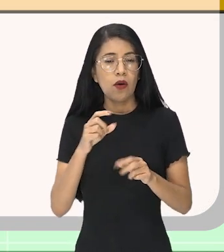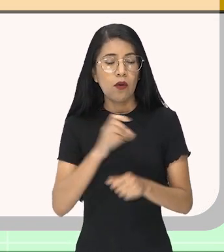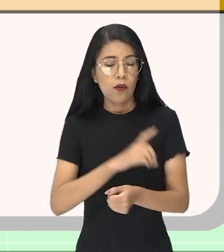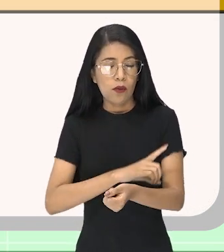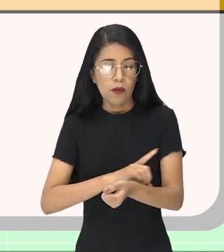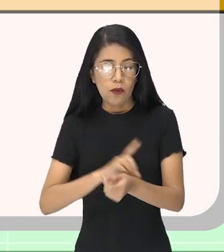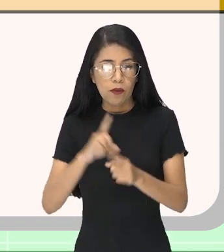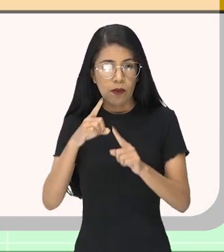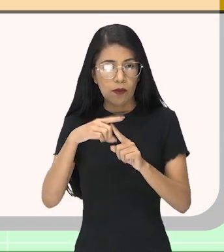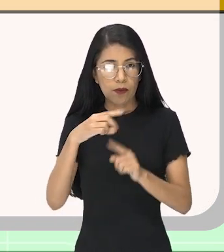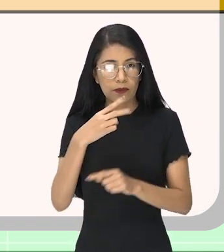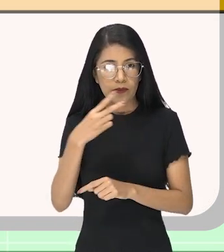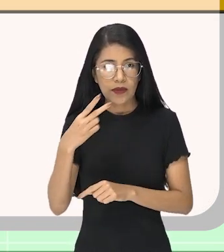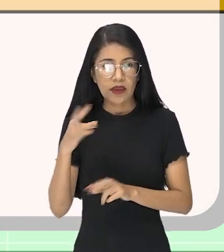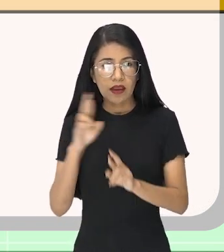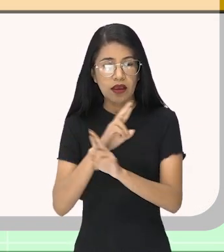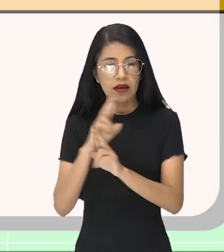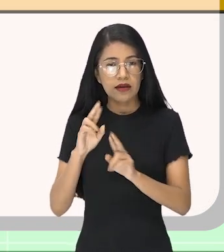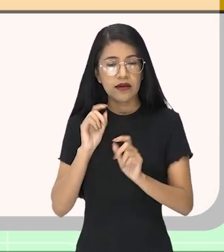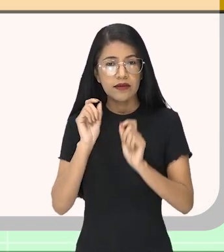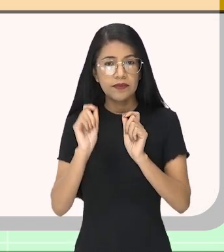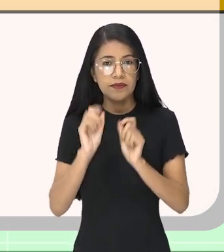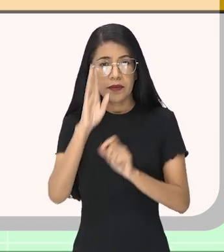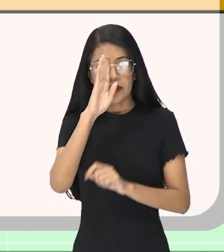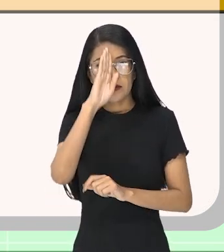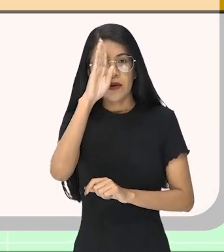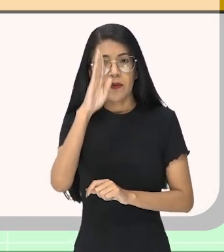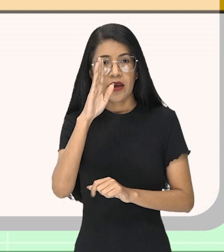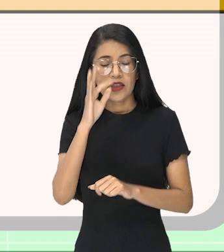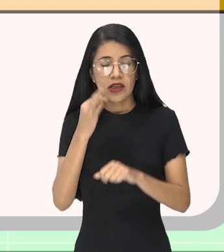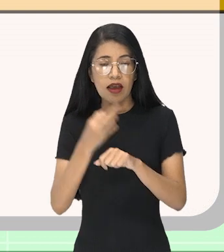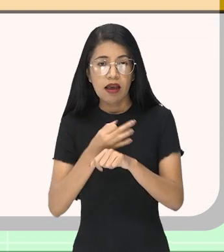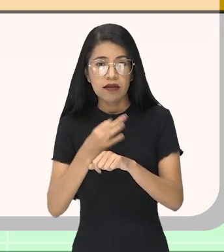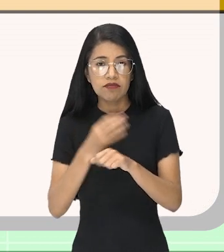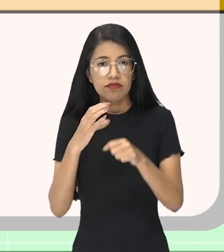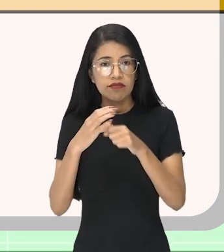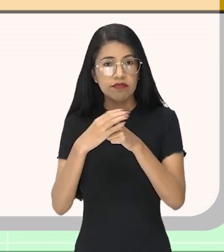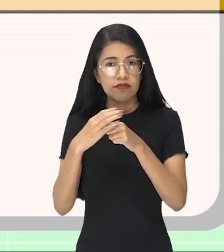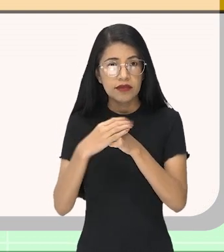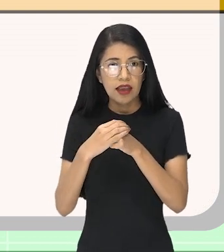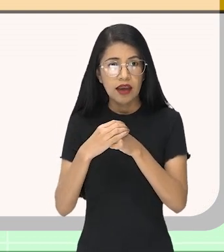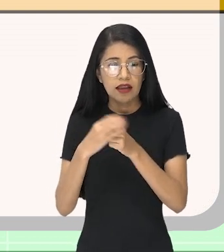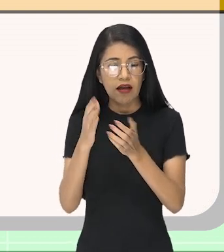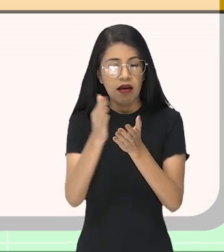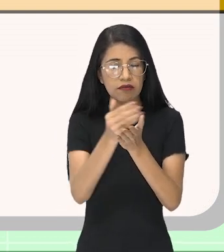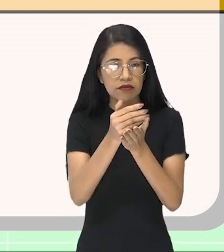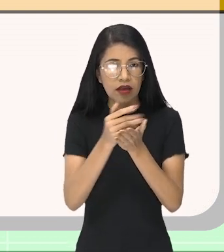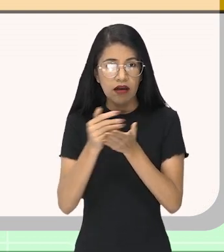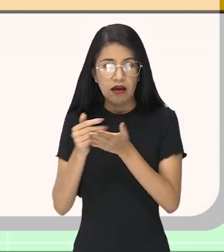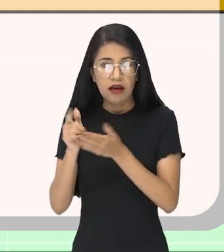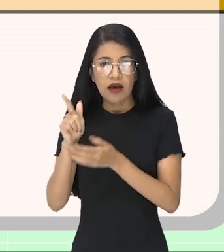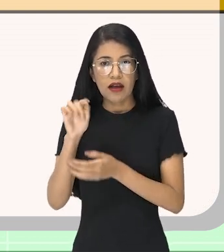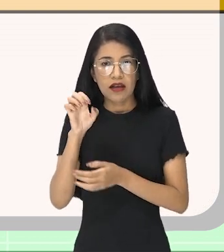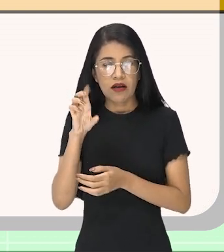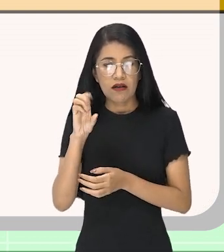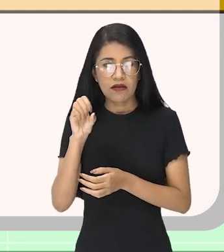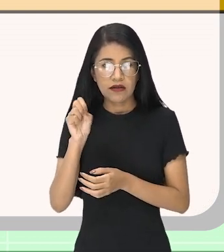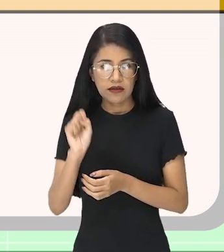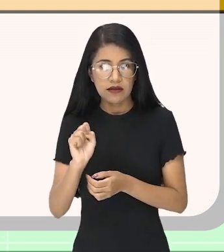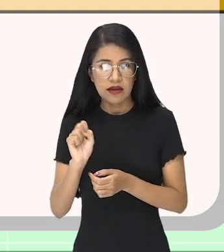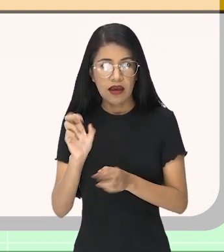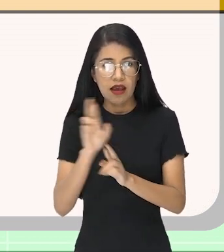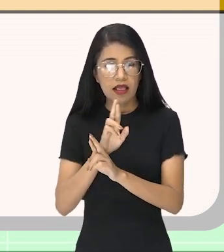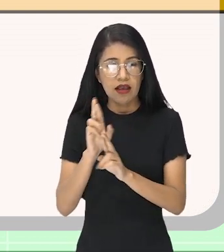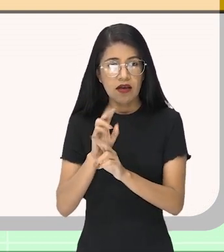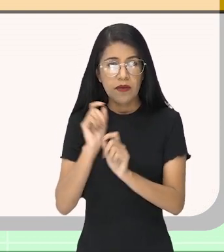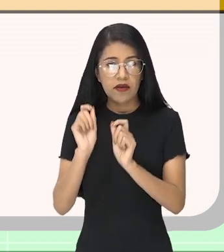está relacionado principalmente com essa resistência das células à captação de glicose, geralmente associado